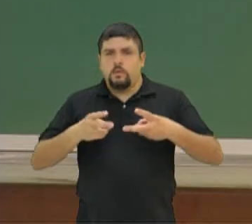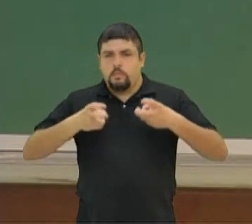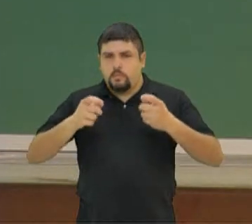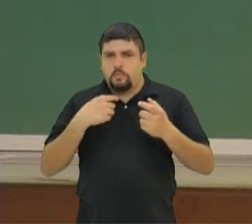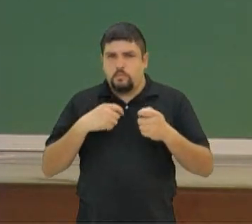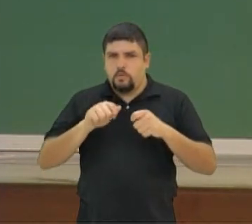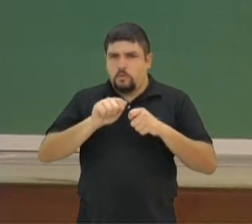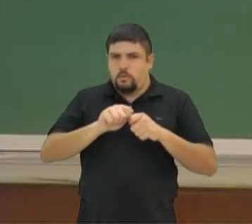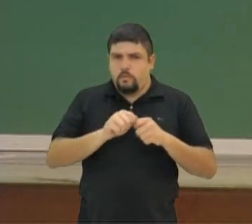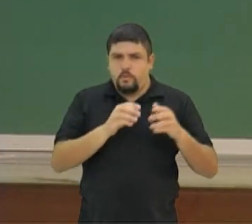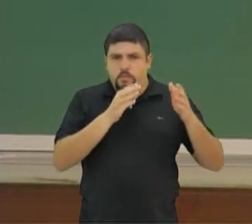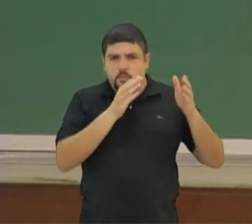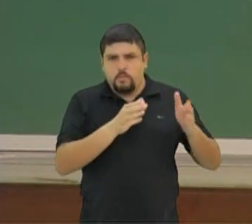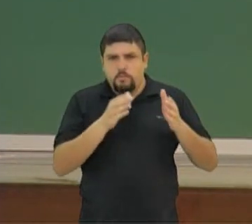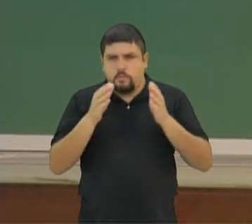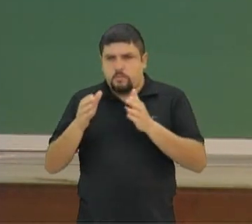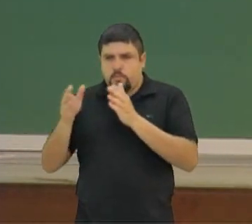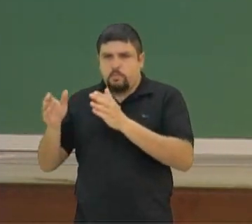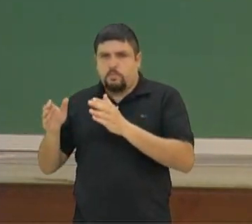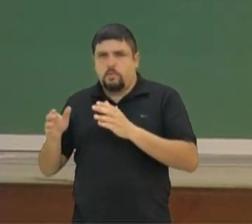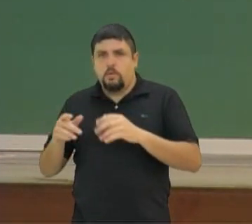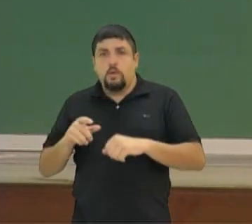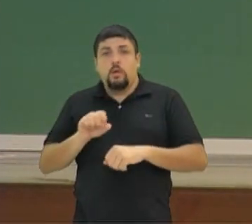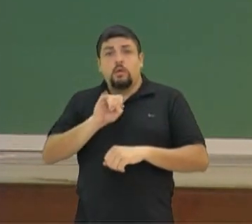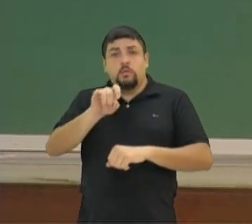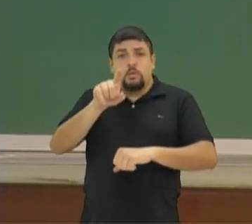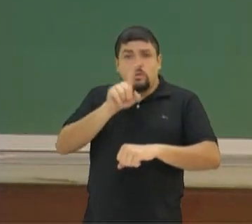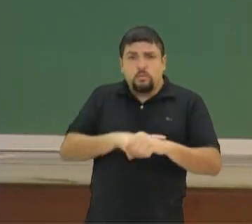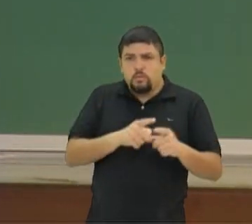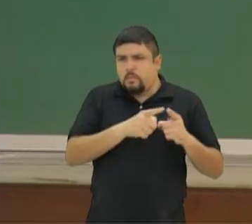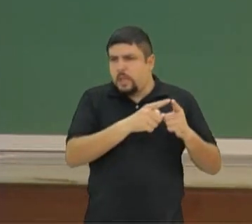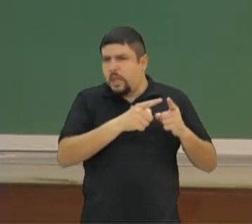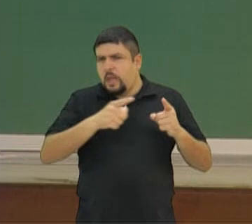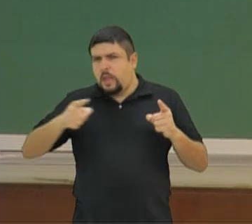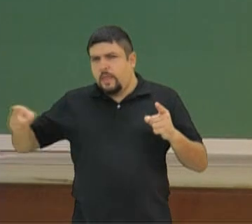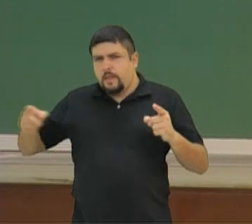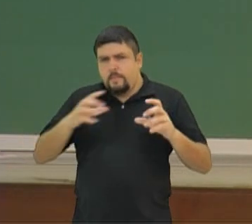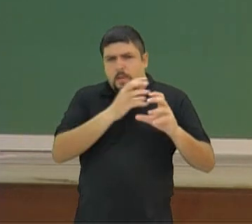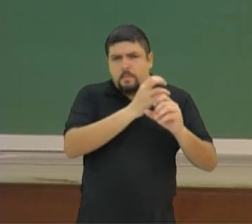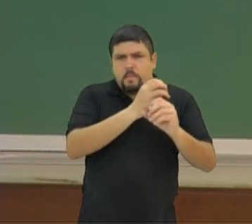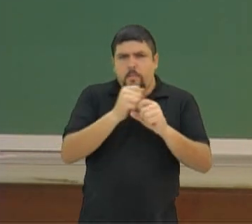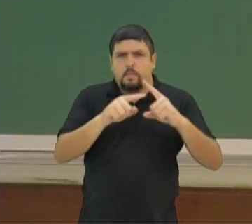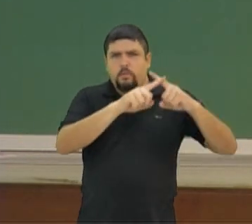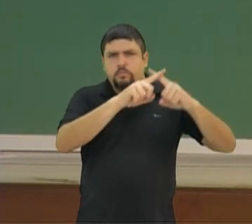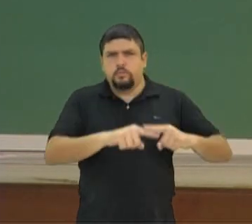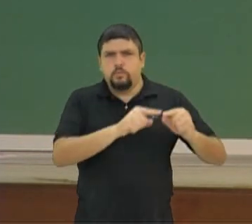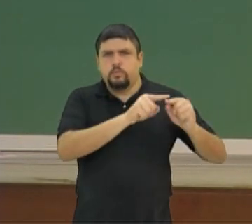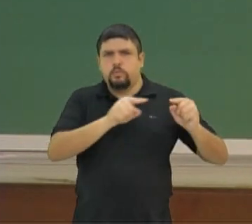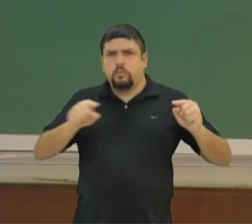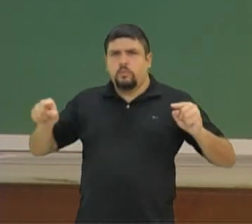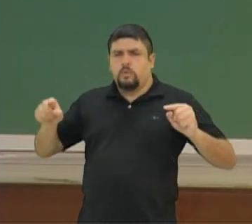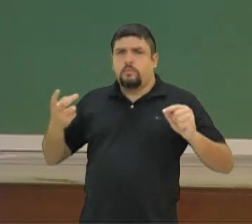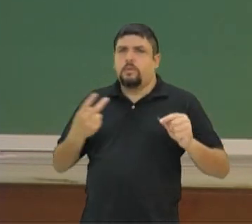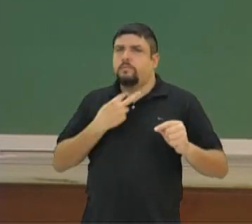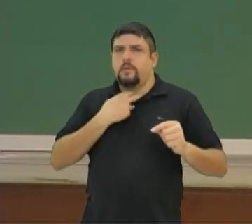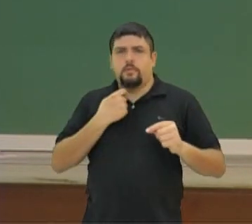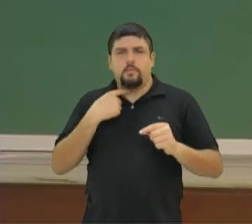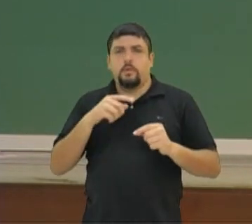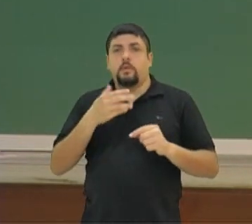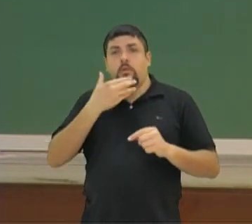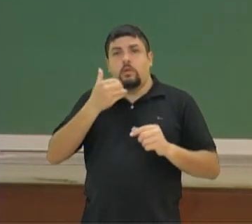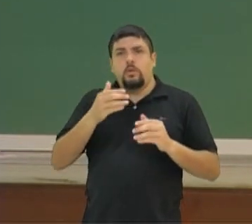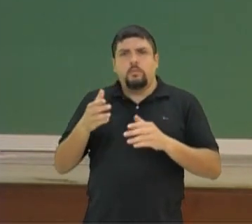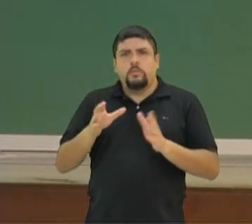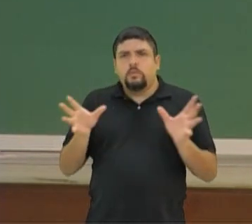passo. Minha sugestão é não saia querendo multiplicar todos eles. Faça sempre aos pares. Primeiro pelo segundo,